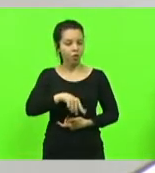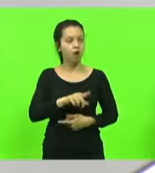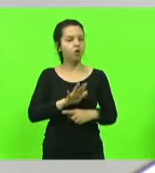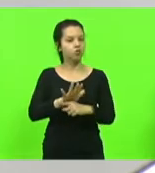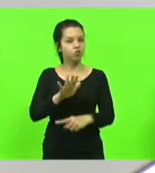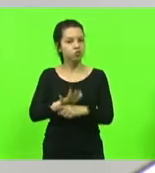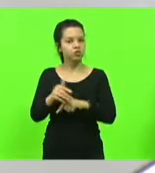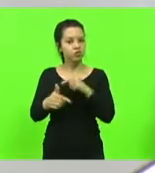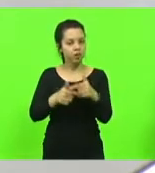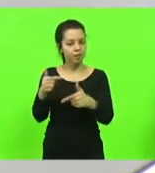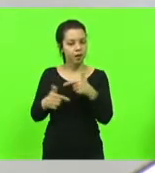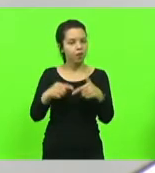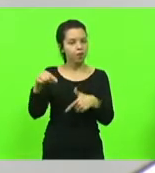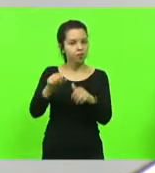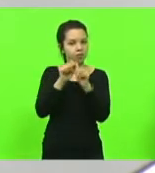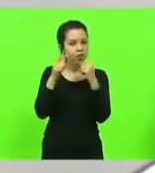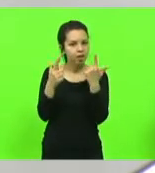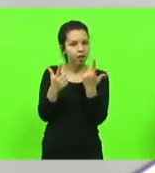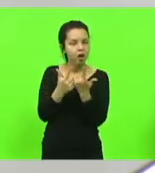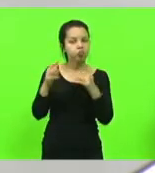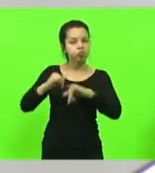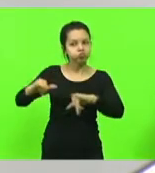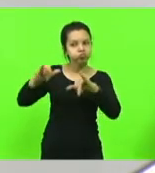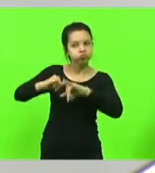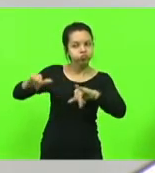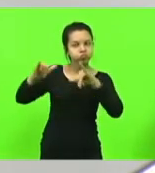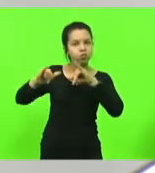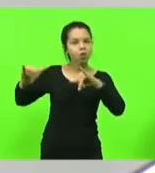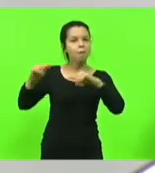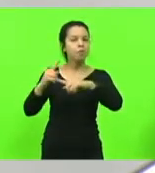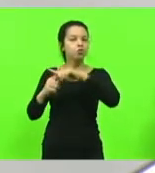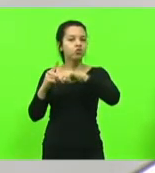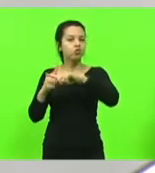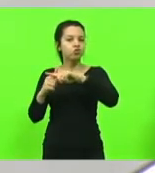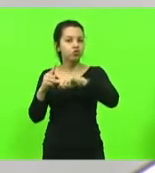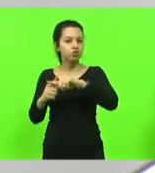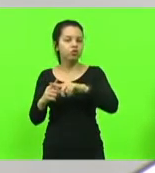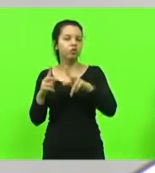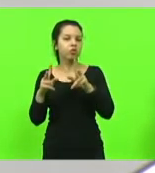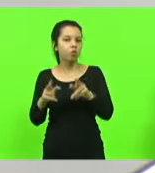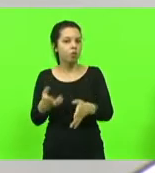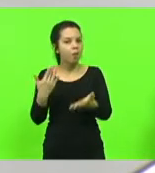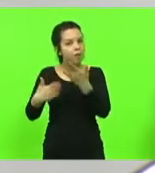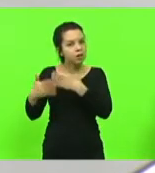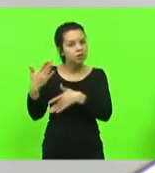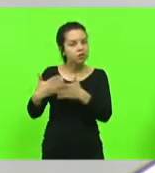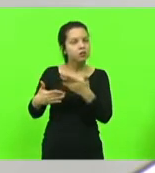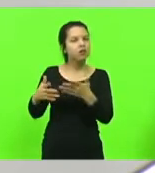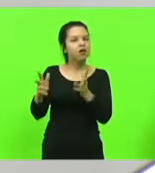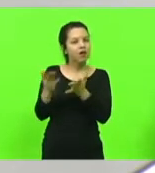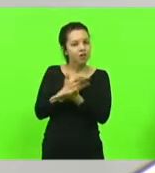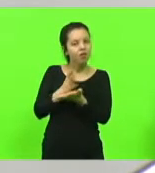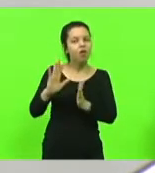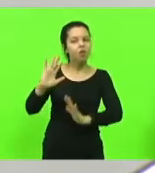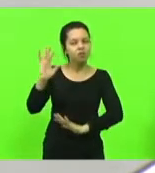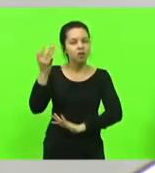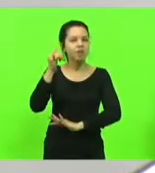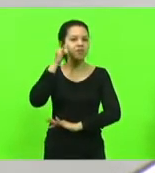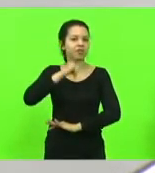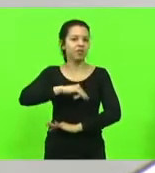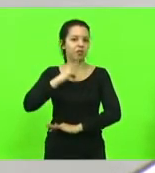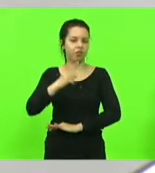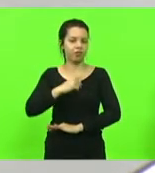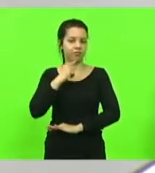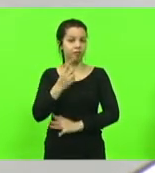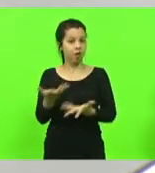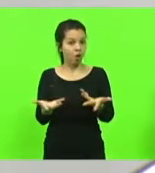de forma positiva e não negativa, como por vezes não conseguimos evitar. Eu gostaria de passar agora o vídeo